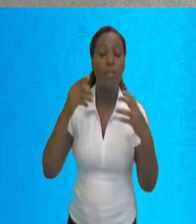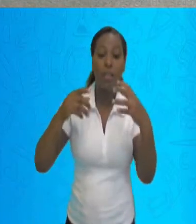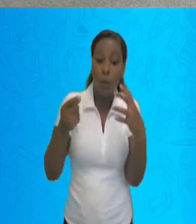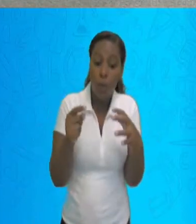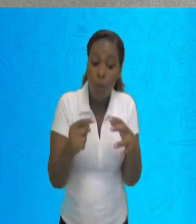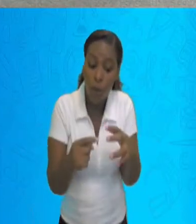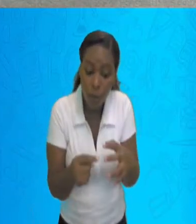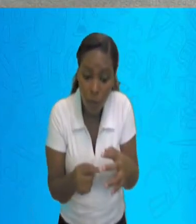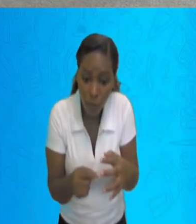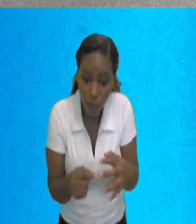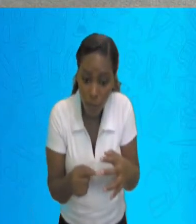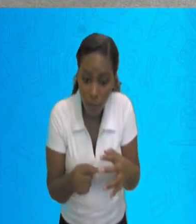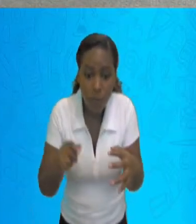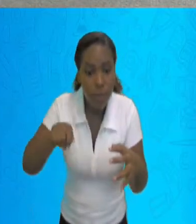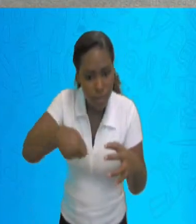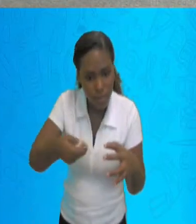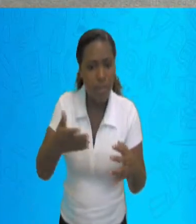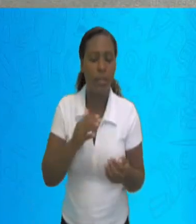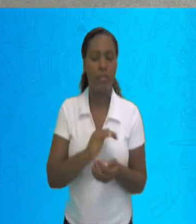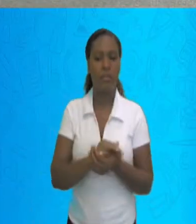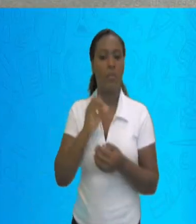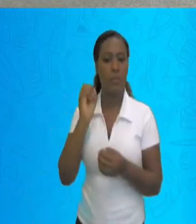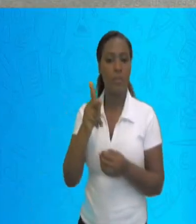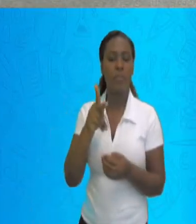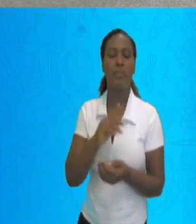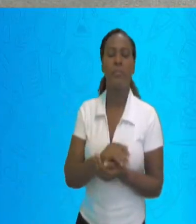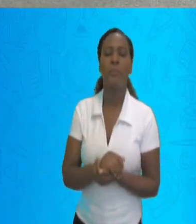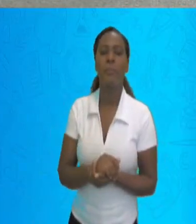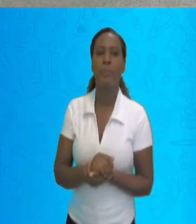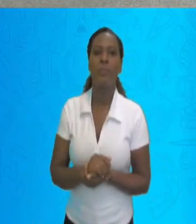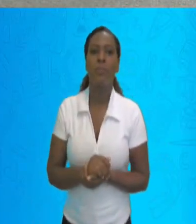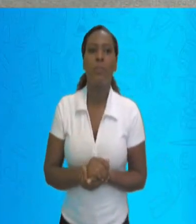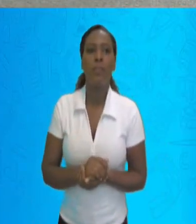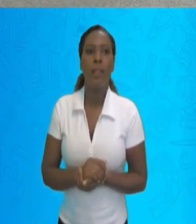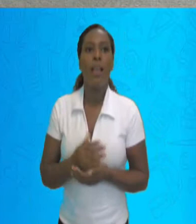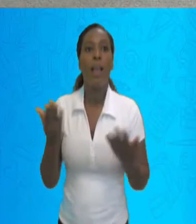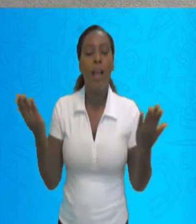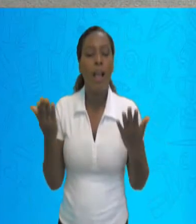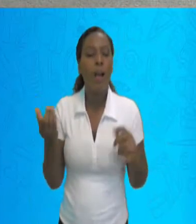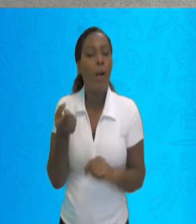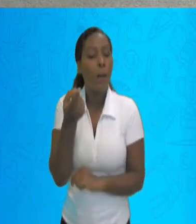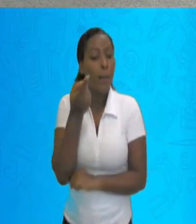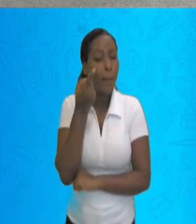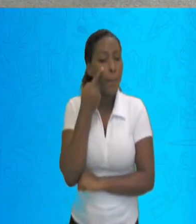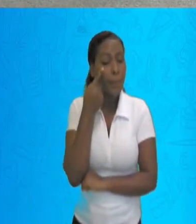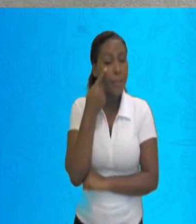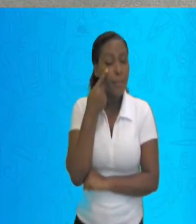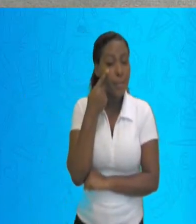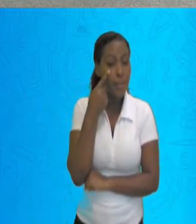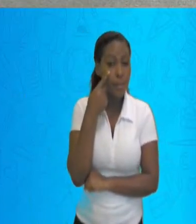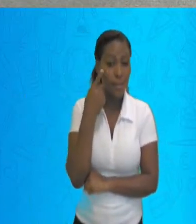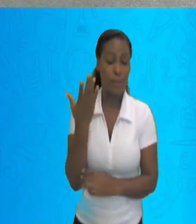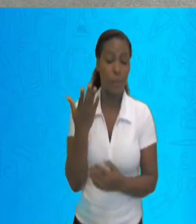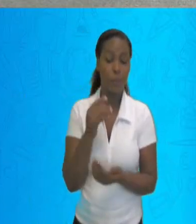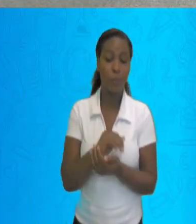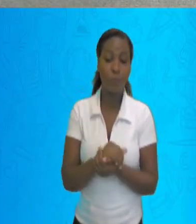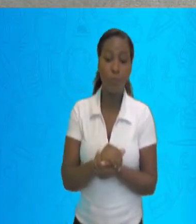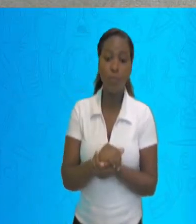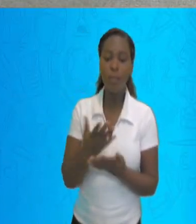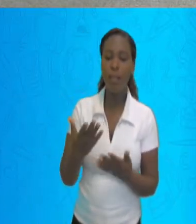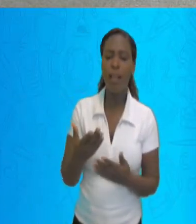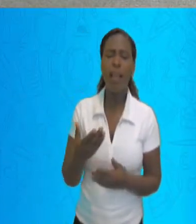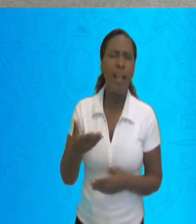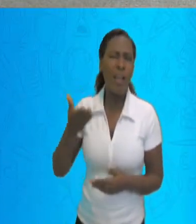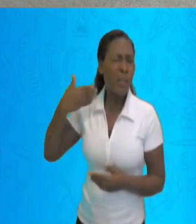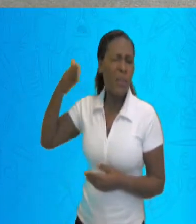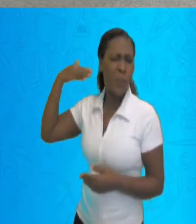consegue visualizar mais com esse exemplo. Observe com atenção. Um aluno eu estava dando essa mesma aula e